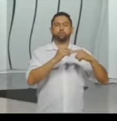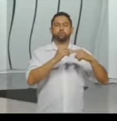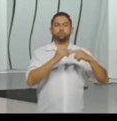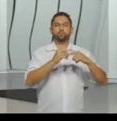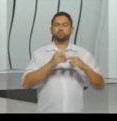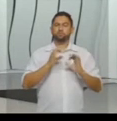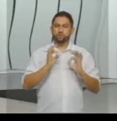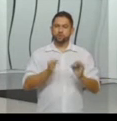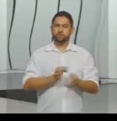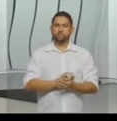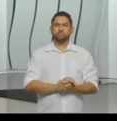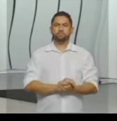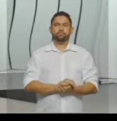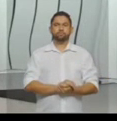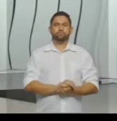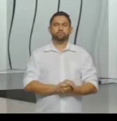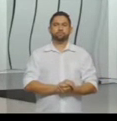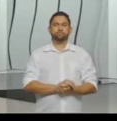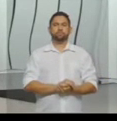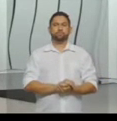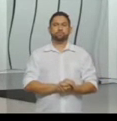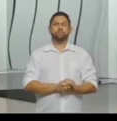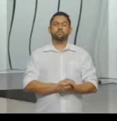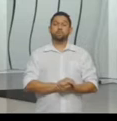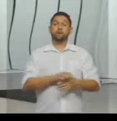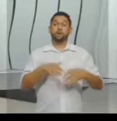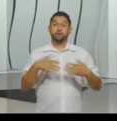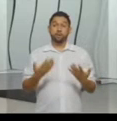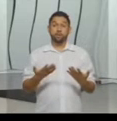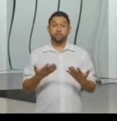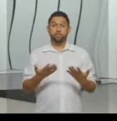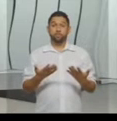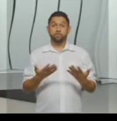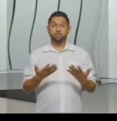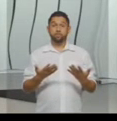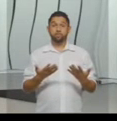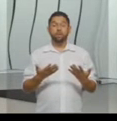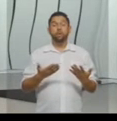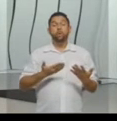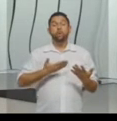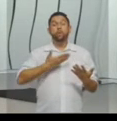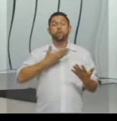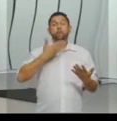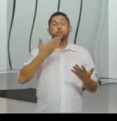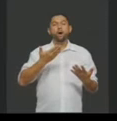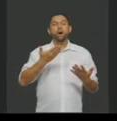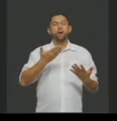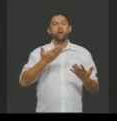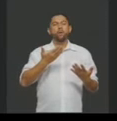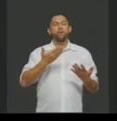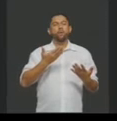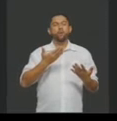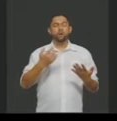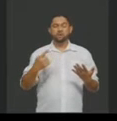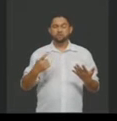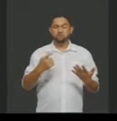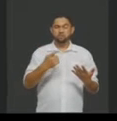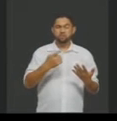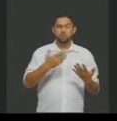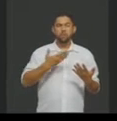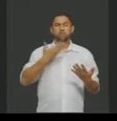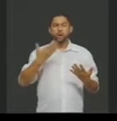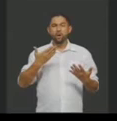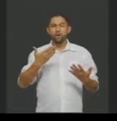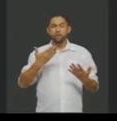Bom, vamos falar então, já aqui, quais são esses representantes, né? Quais são esses organismos